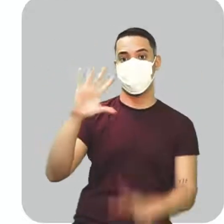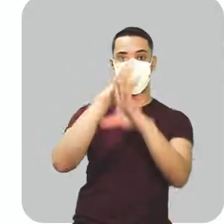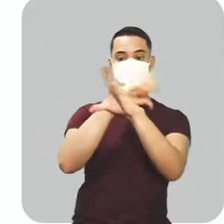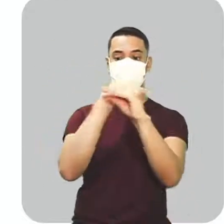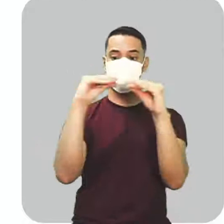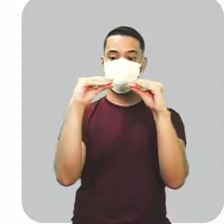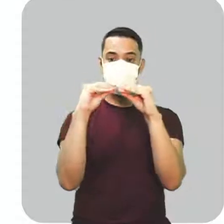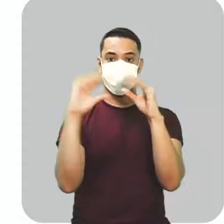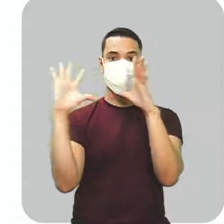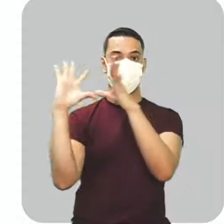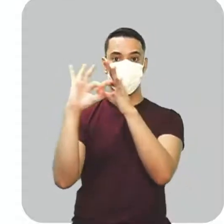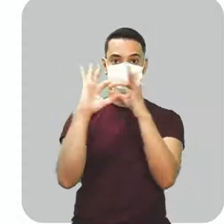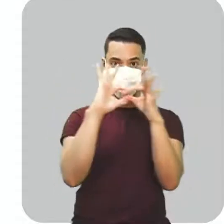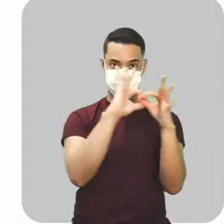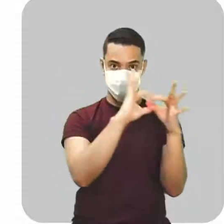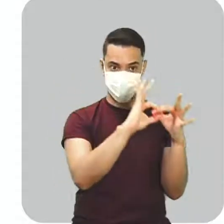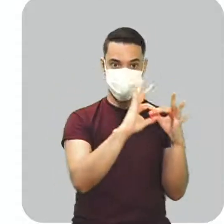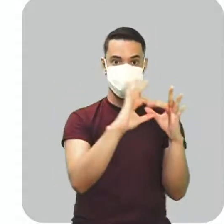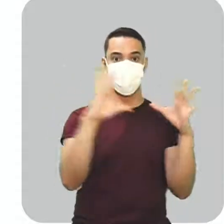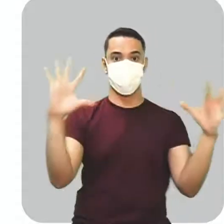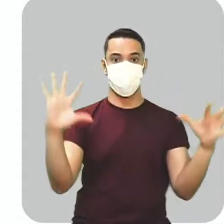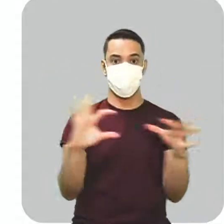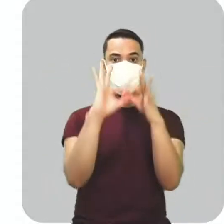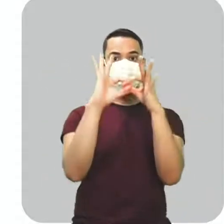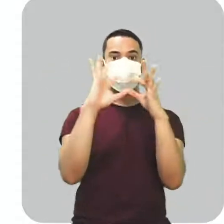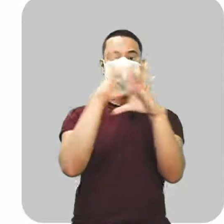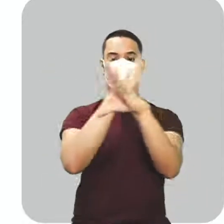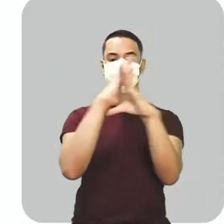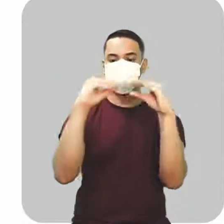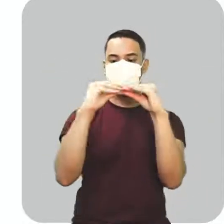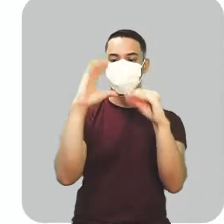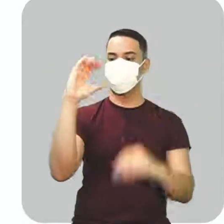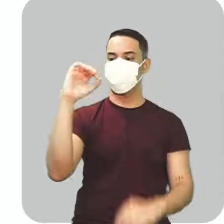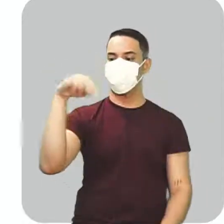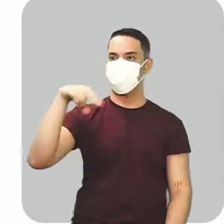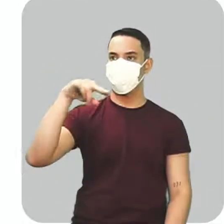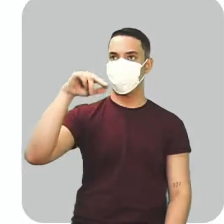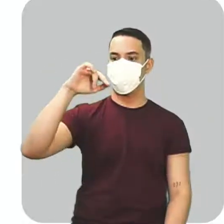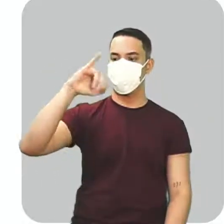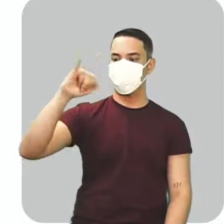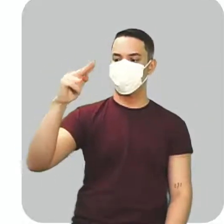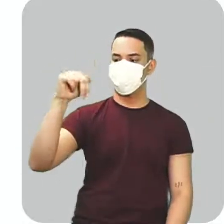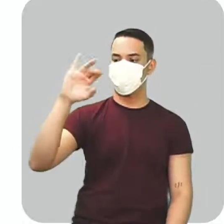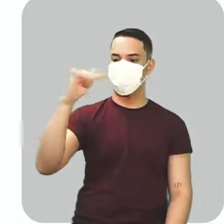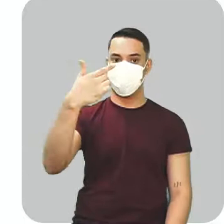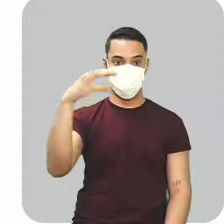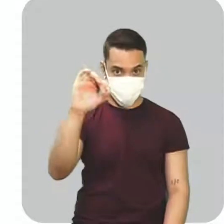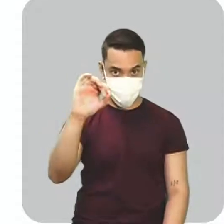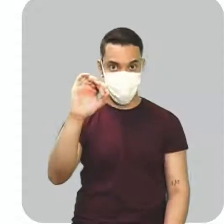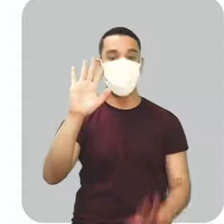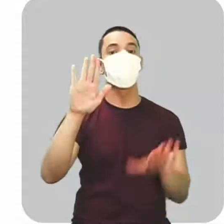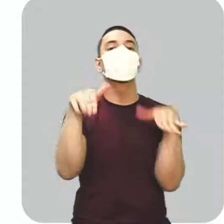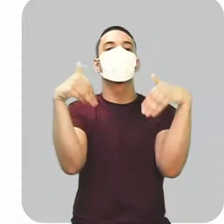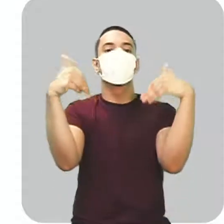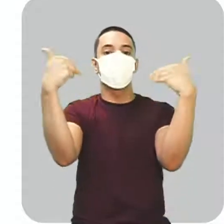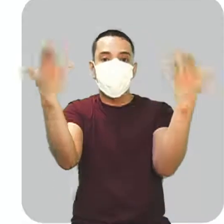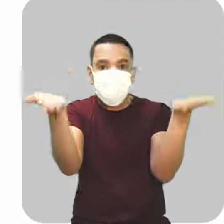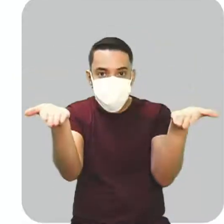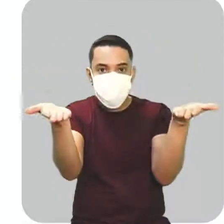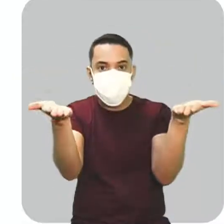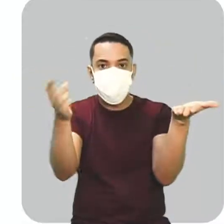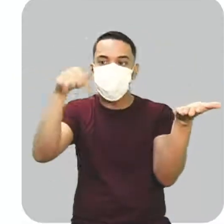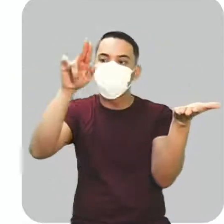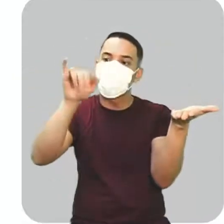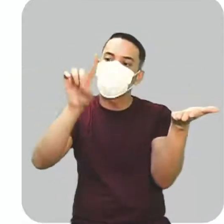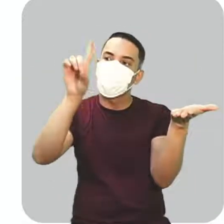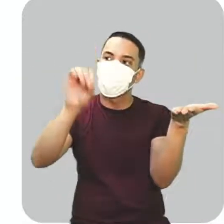elemento coesivo, eu falo conectivo. A conjunção é uma... Aí quando eu falo quando, dá ideia